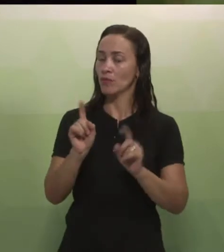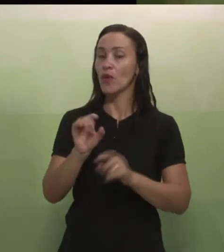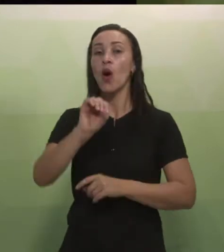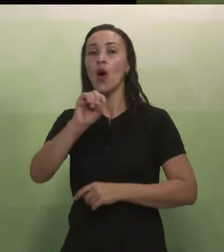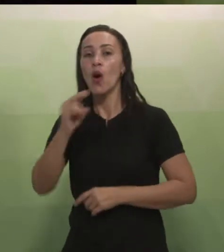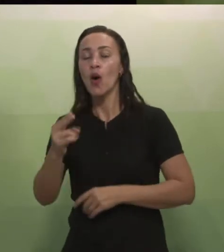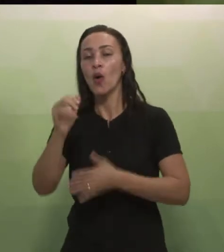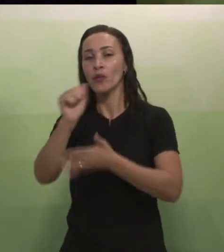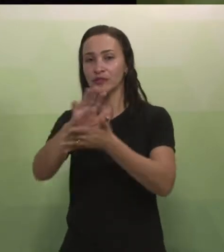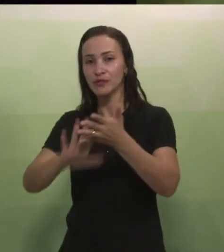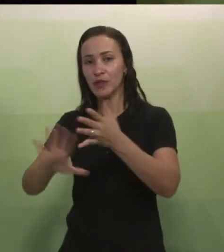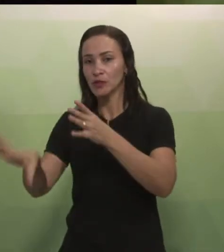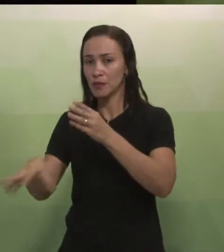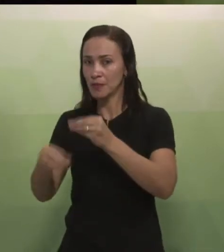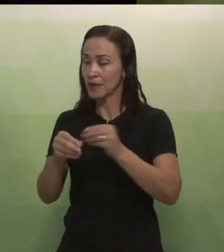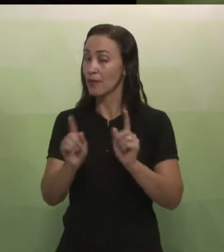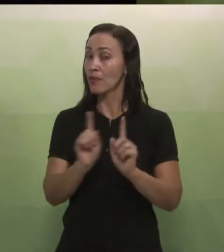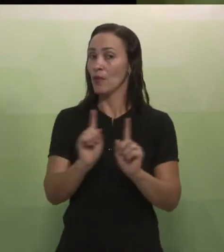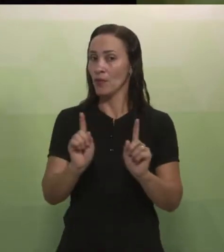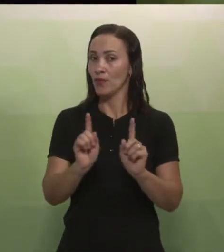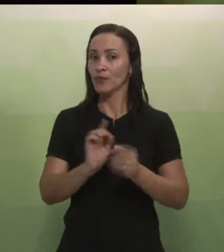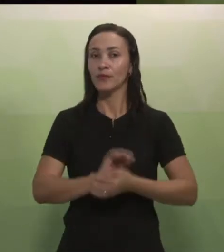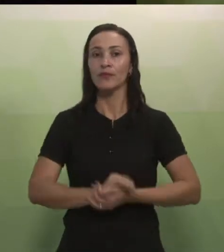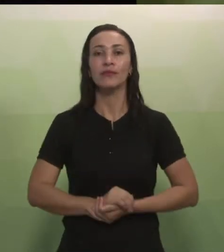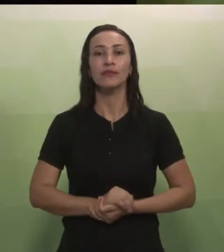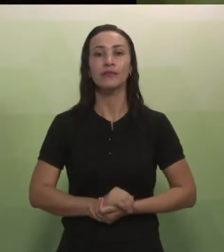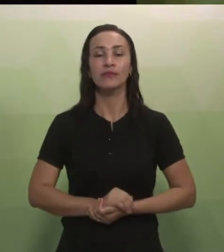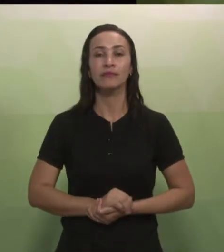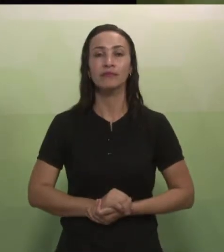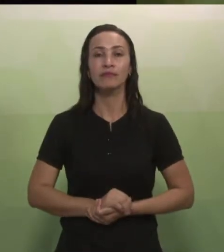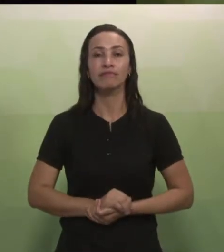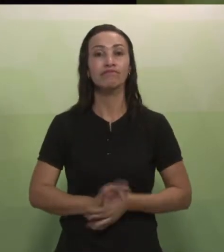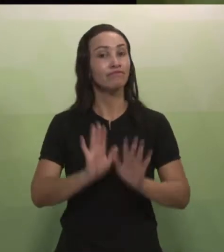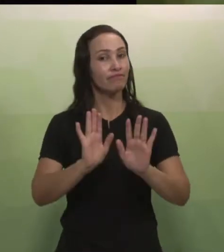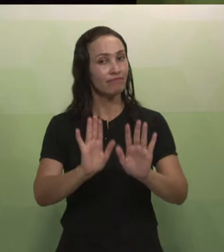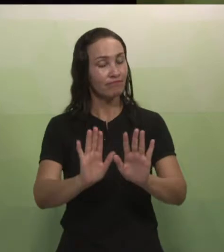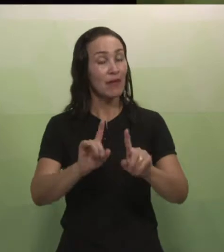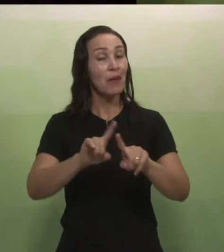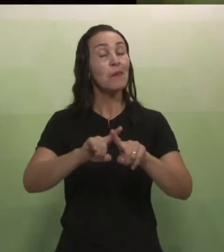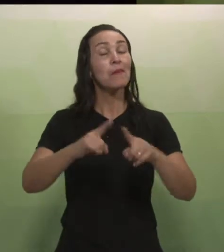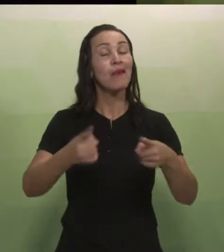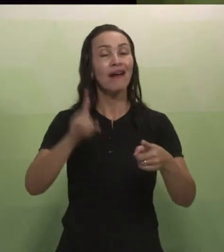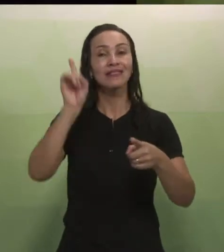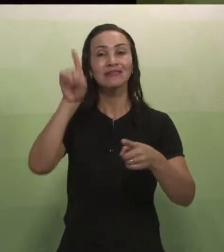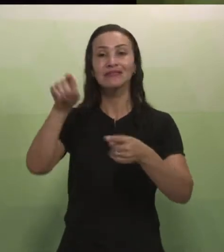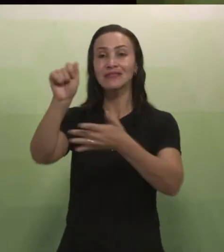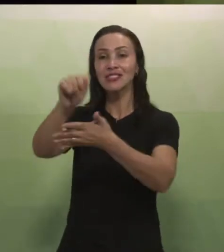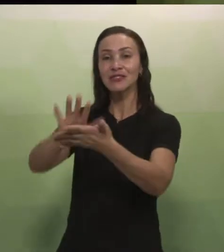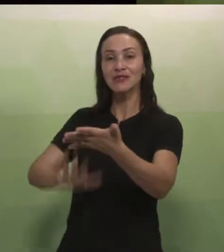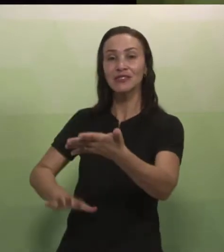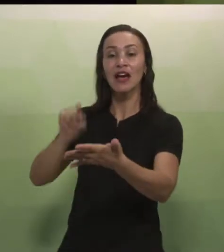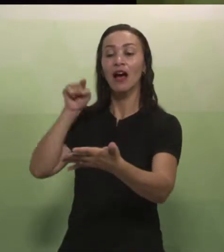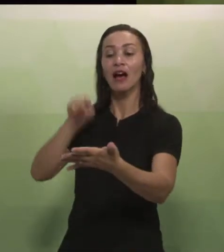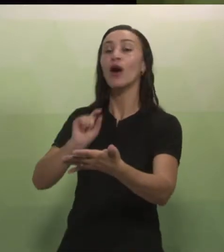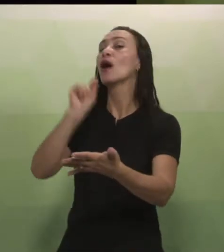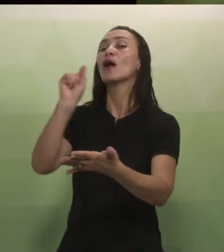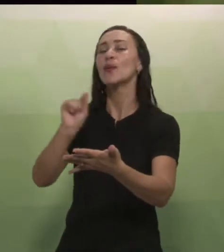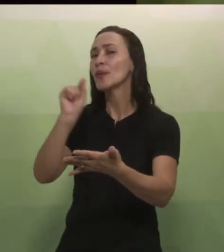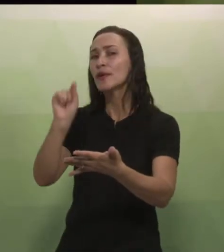Ou as atividades complementares. Mas são atividades